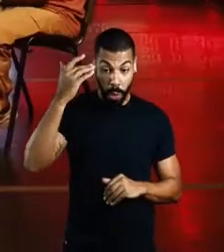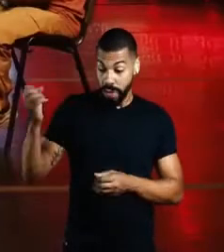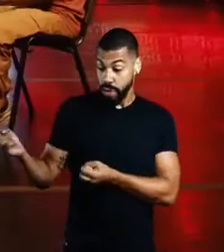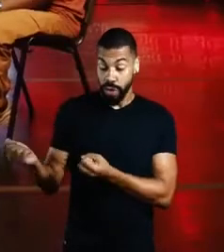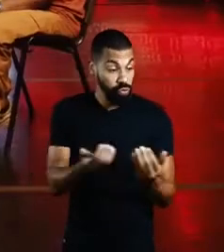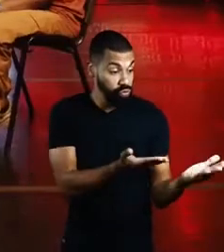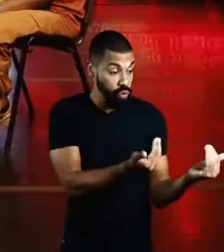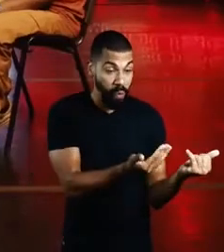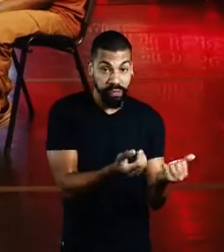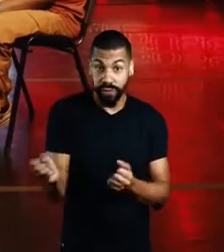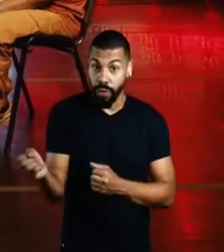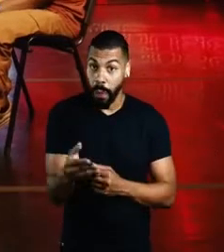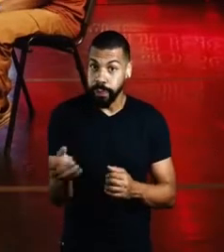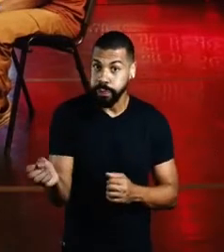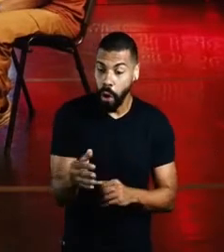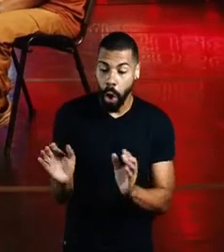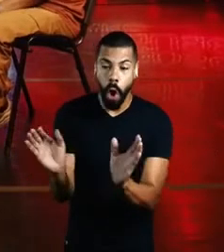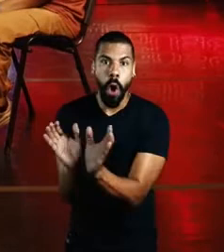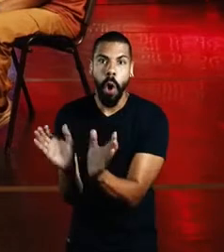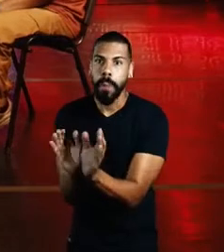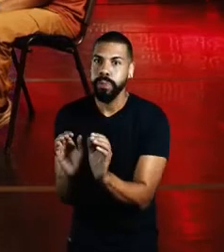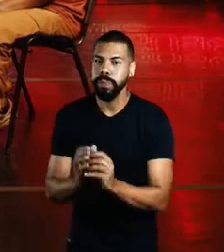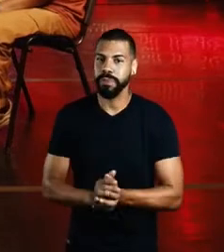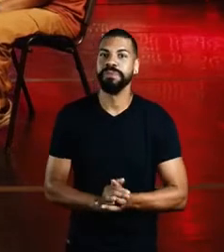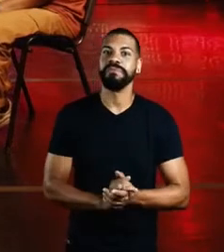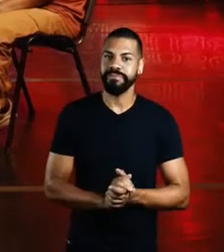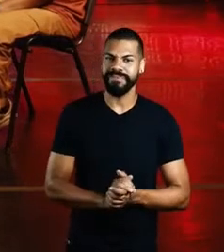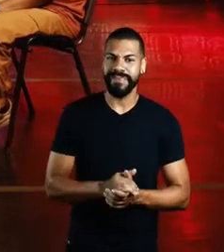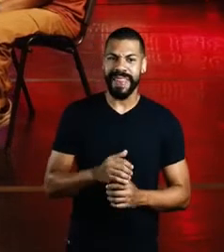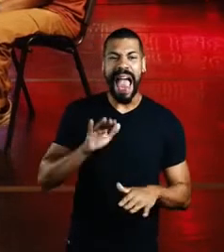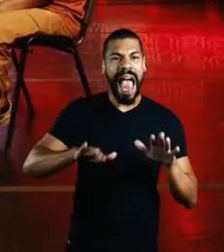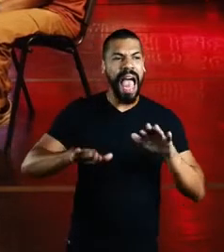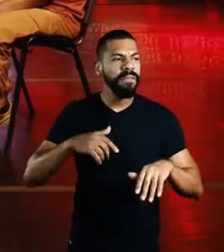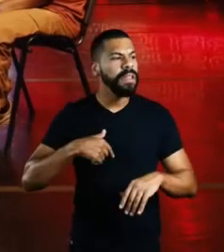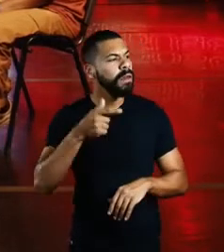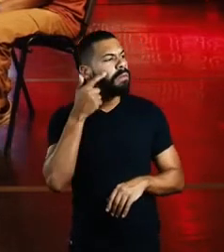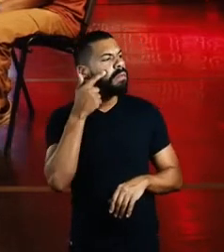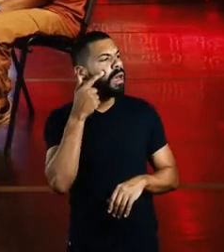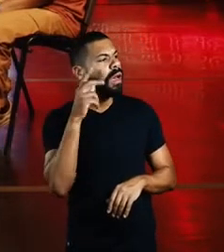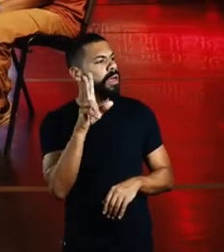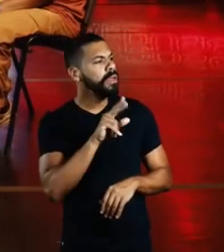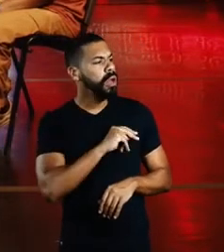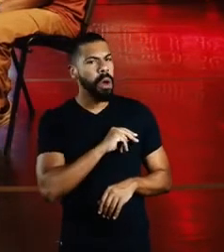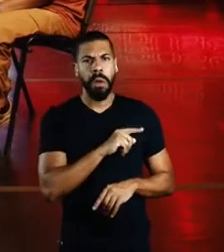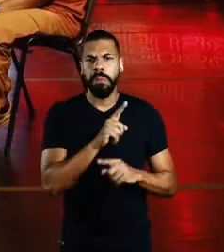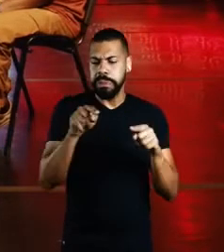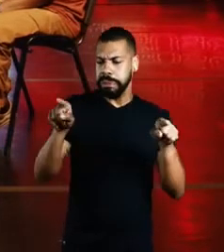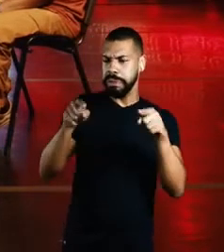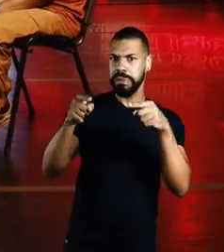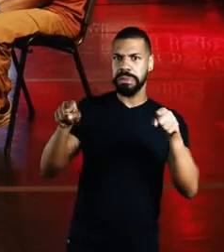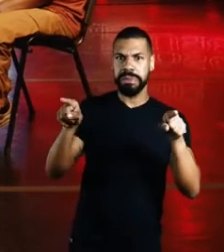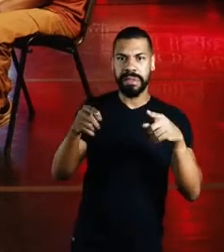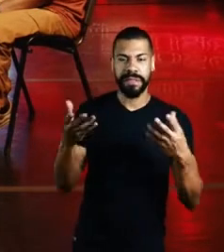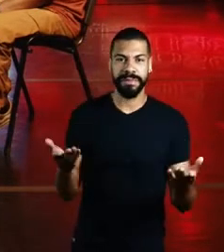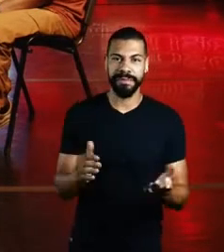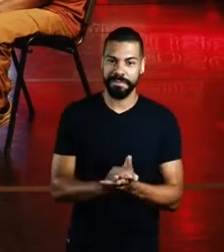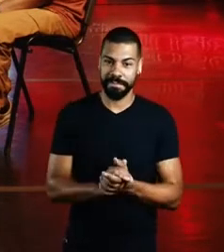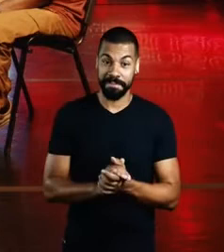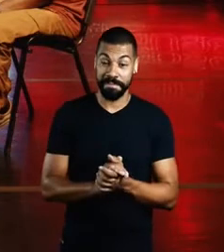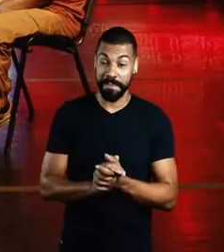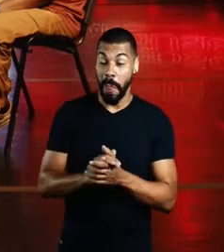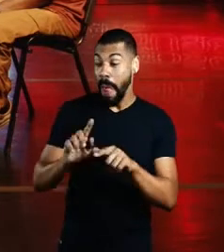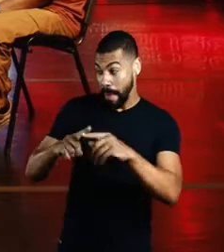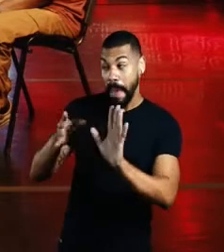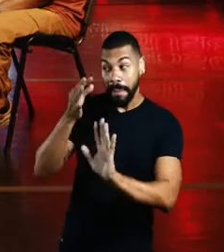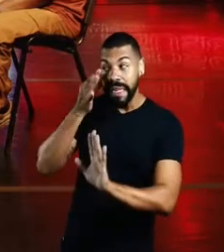mano, Chico Show fazia a gente sofrer, né, meu? Porque a gente ia nos bares e ouvia aqueles pesos lá, pra ouvir depois... Ô, Giba, mas